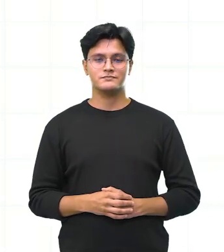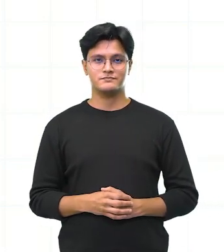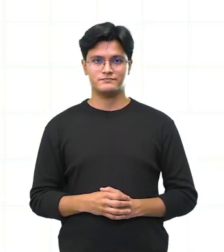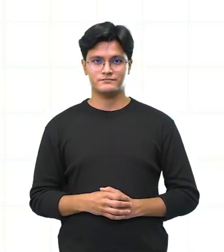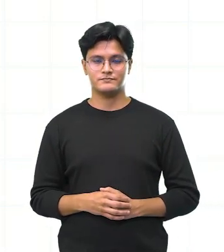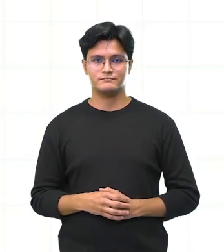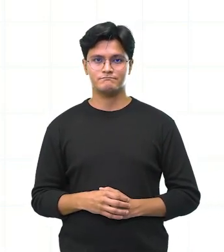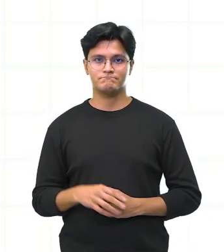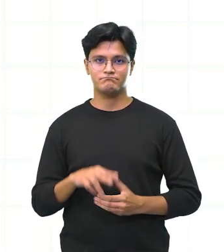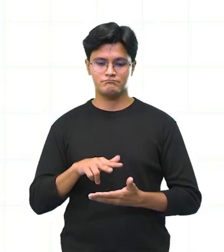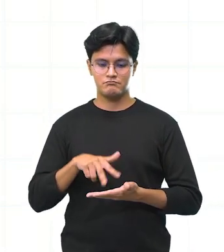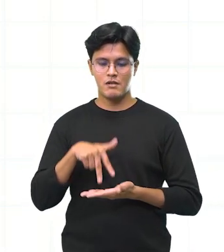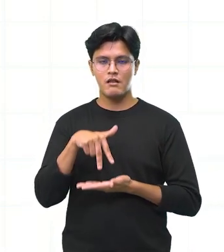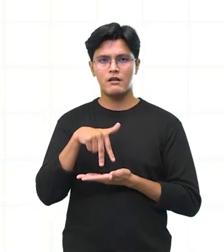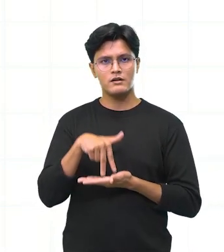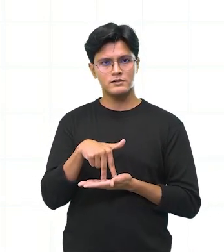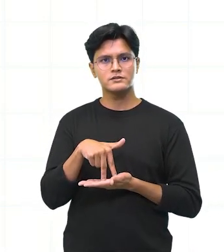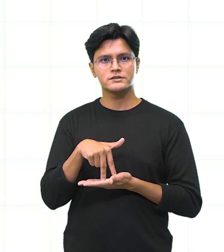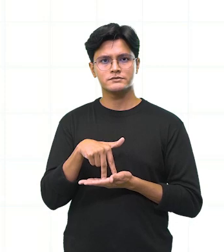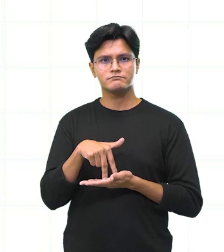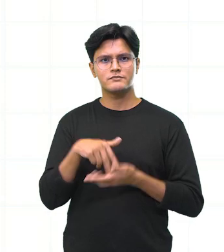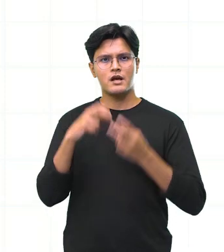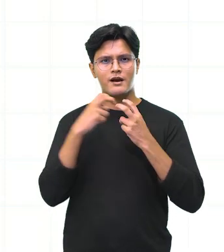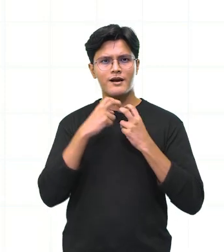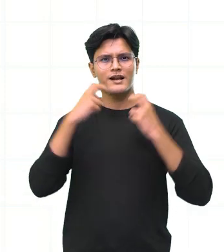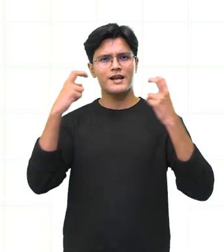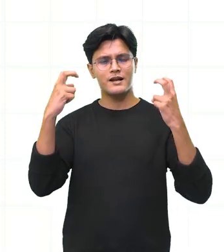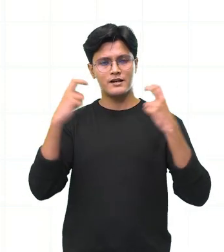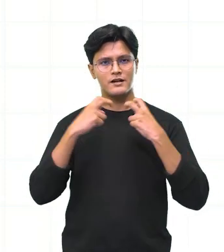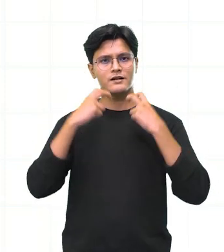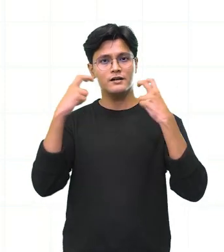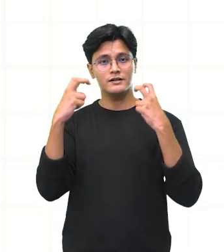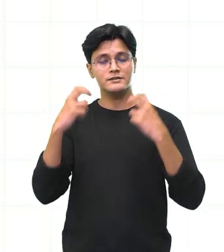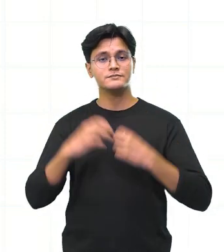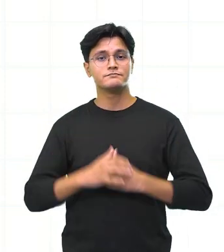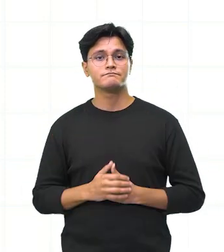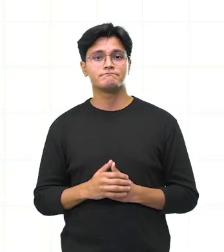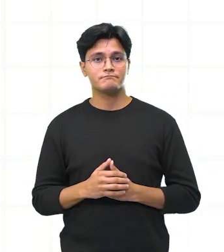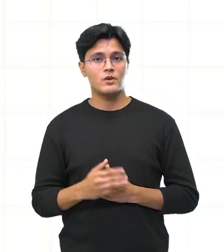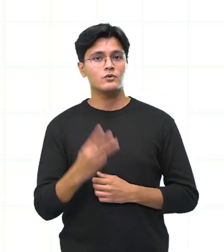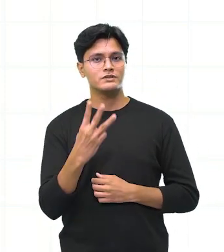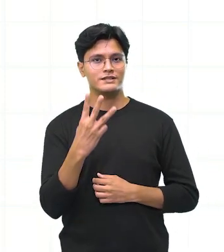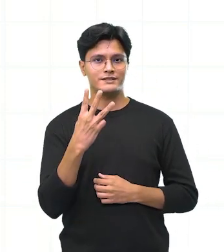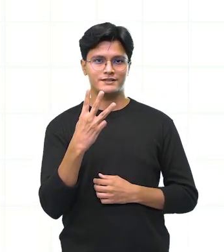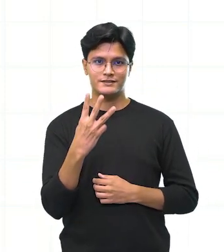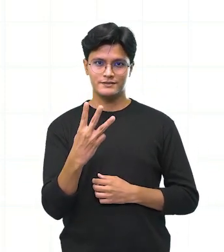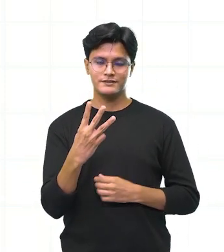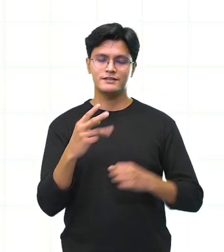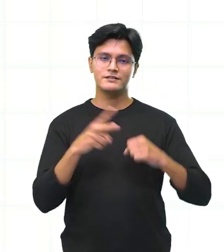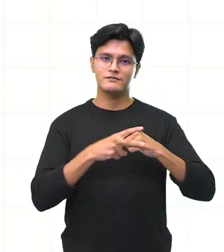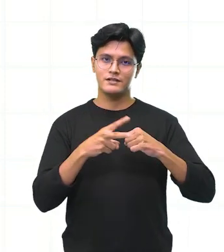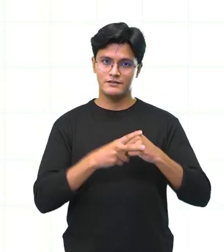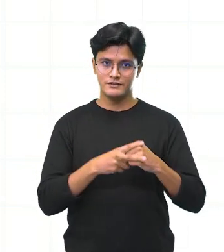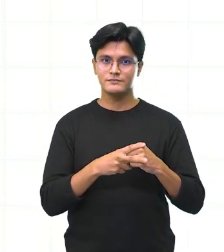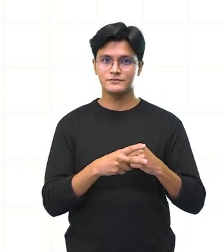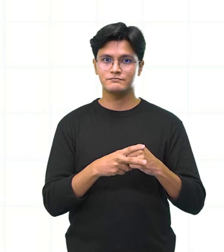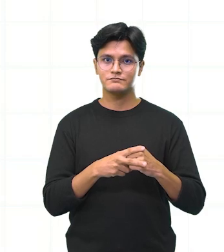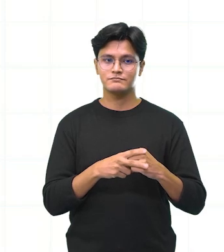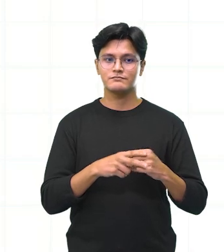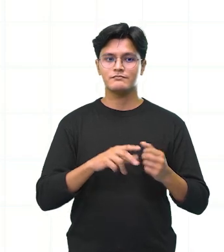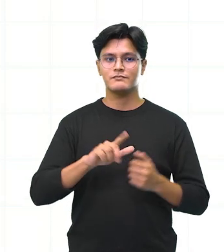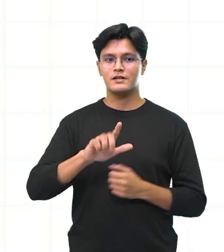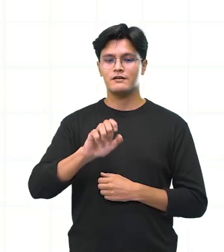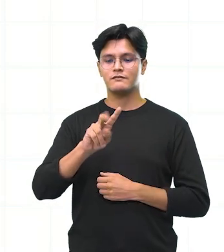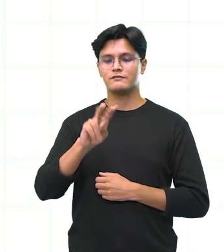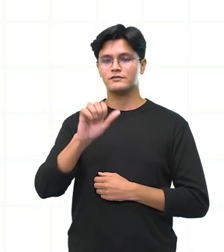e começou a gritar. Três verbos, certo? Vamos ver as orações. Levantou,